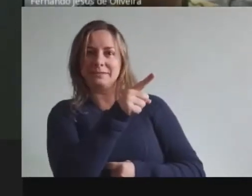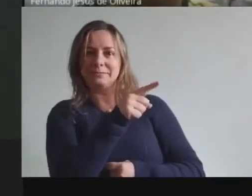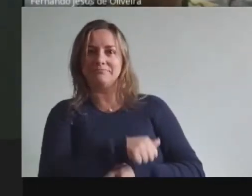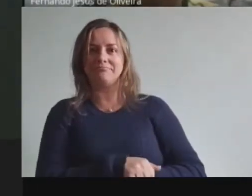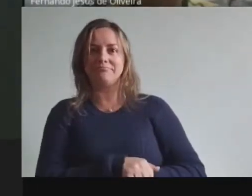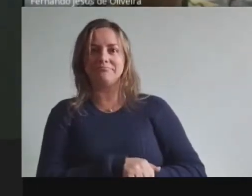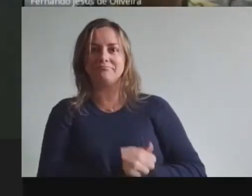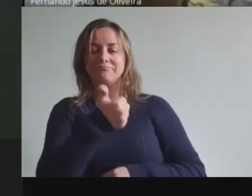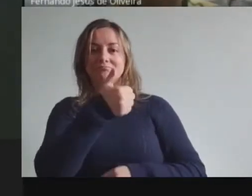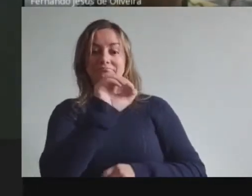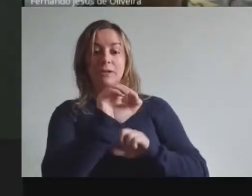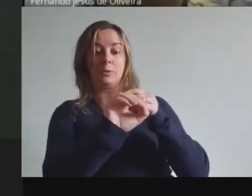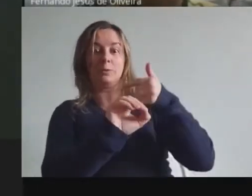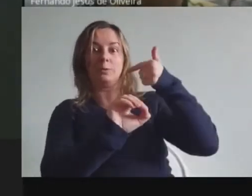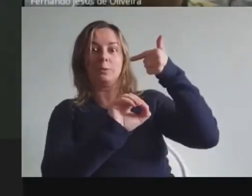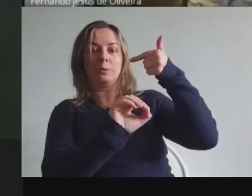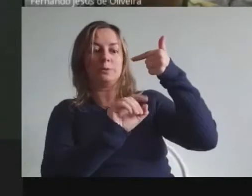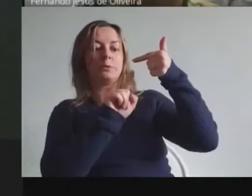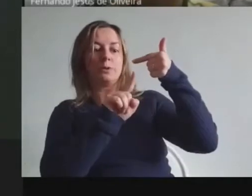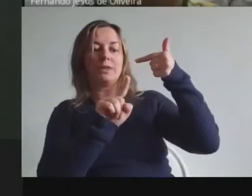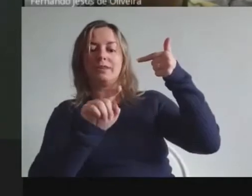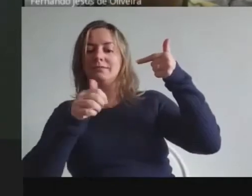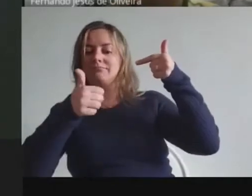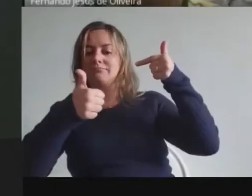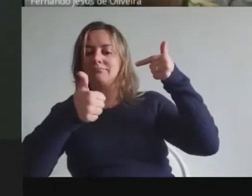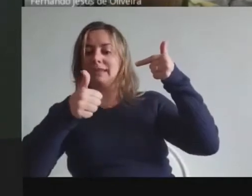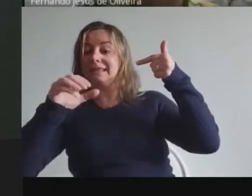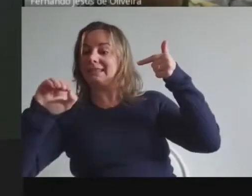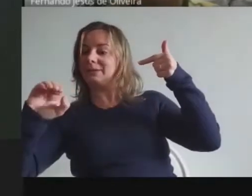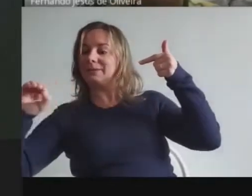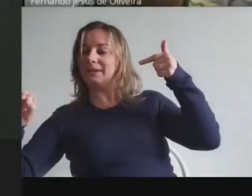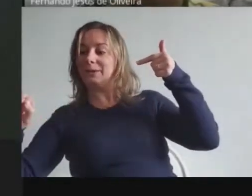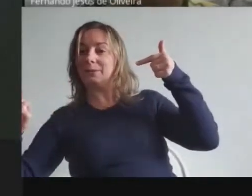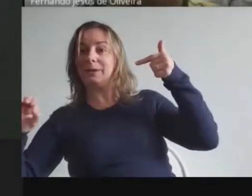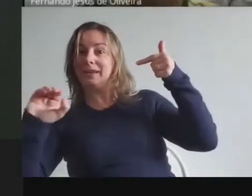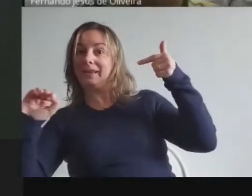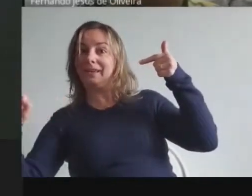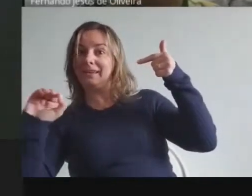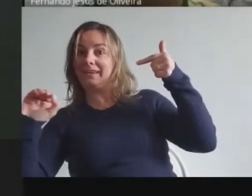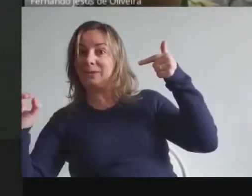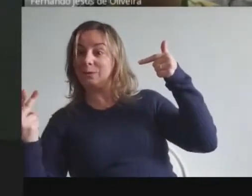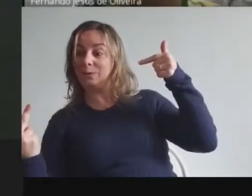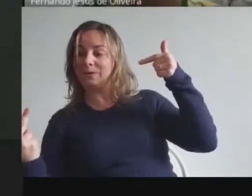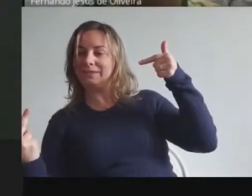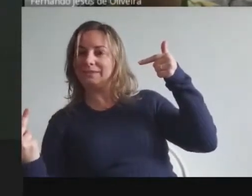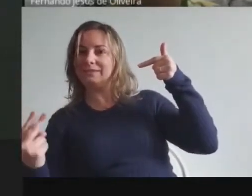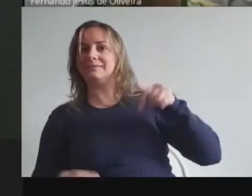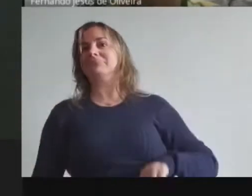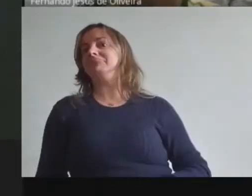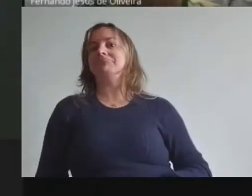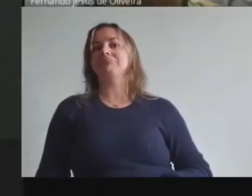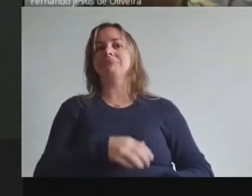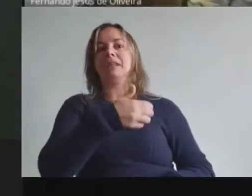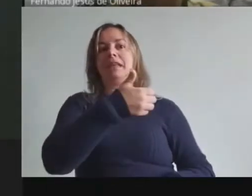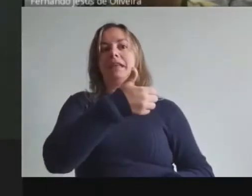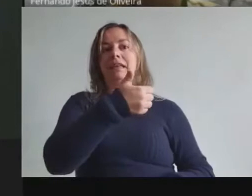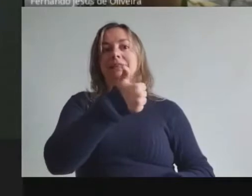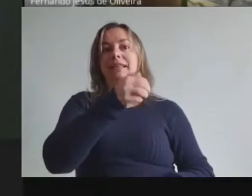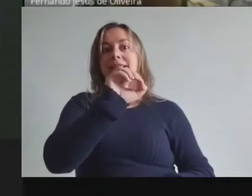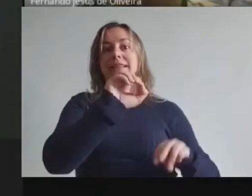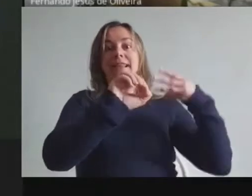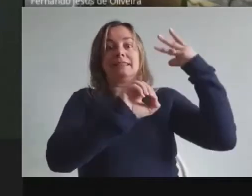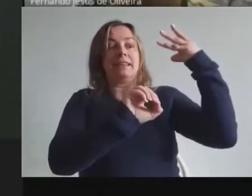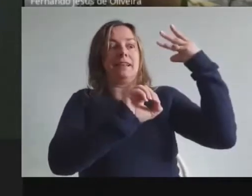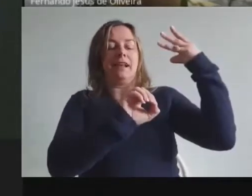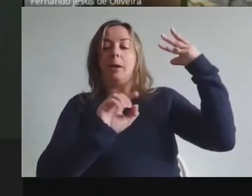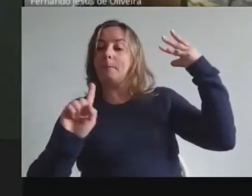10 elevado à terceira potência são 1000, três zeros. 10 elevado à sexta, 6 zeros, 1